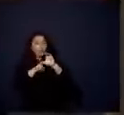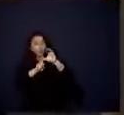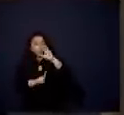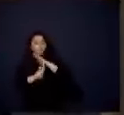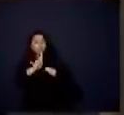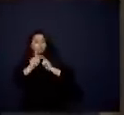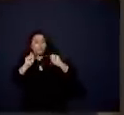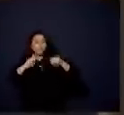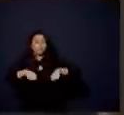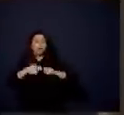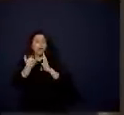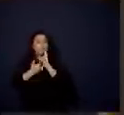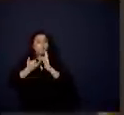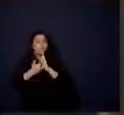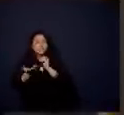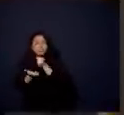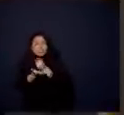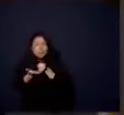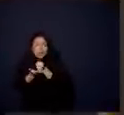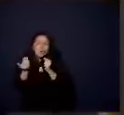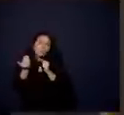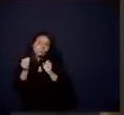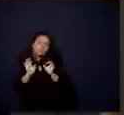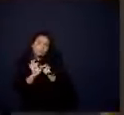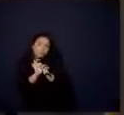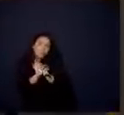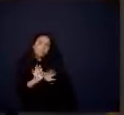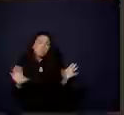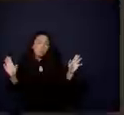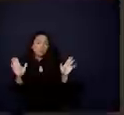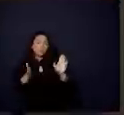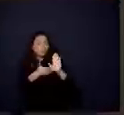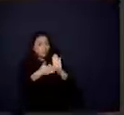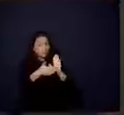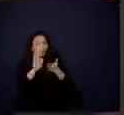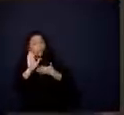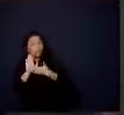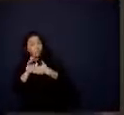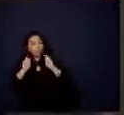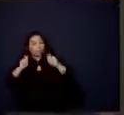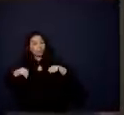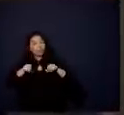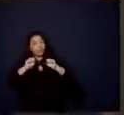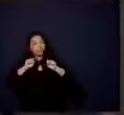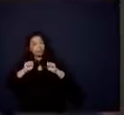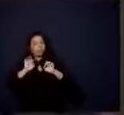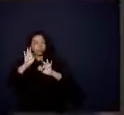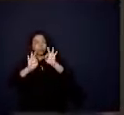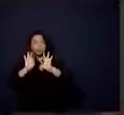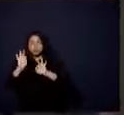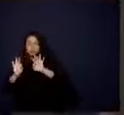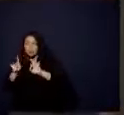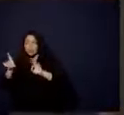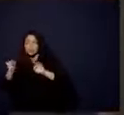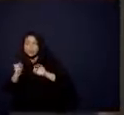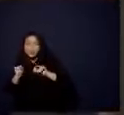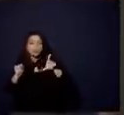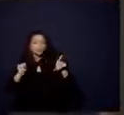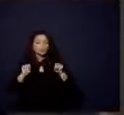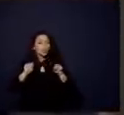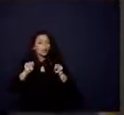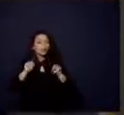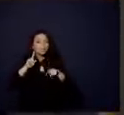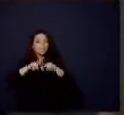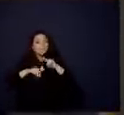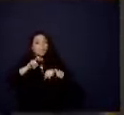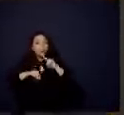poder fixar ali cota básica do Imposto todo então nas duas propostas você mantém autonomia dos entes não para poder escolher que produto vai ter ali